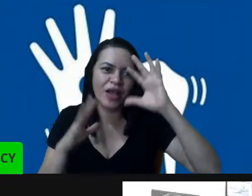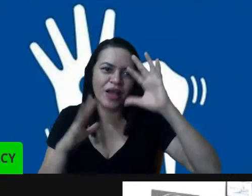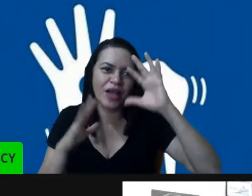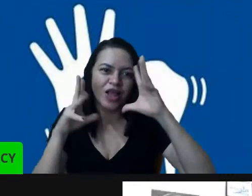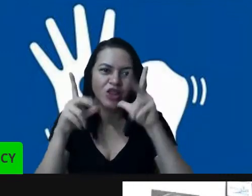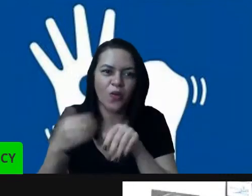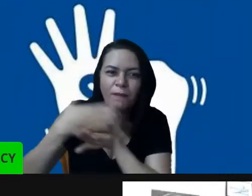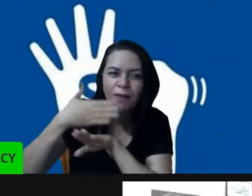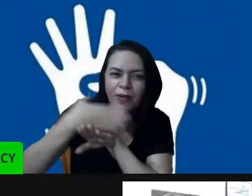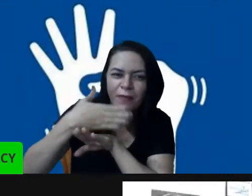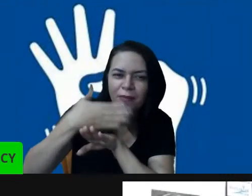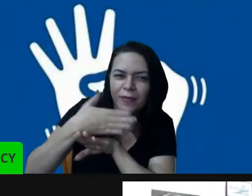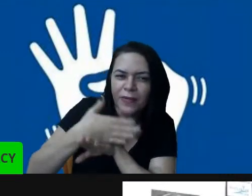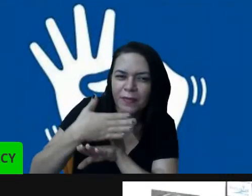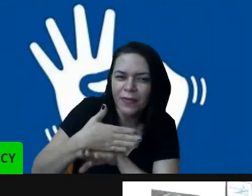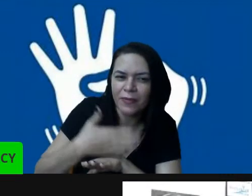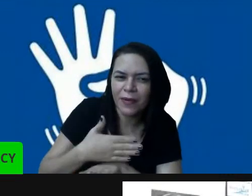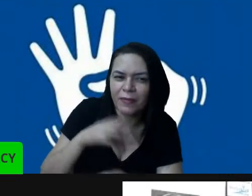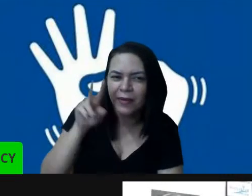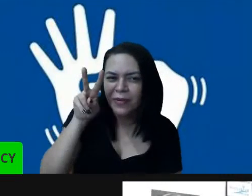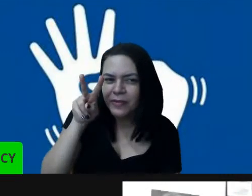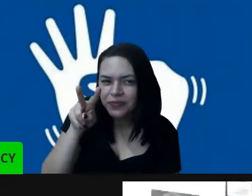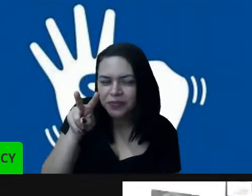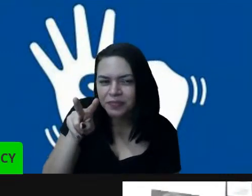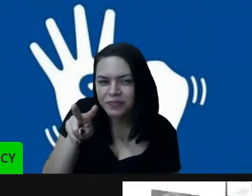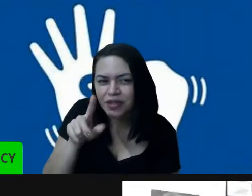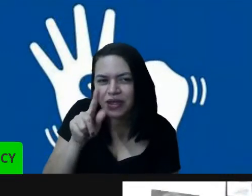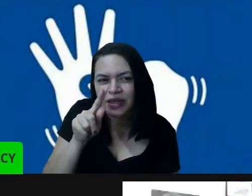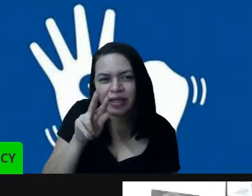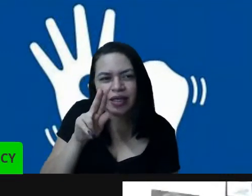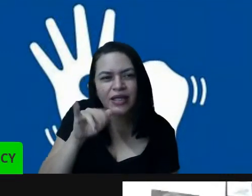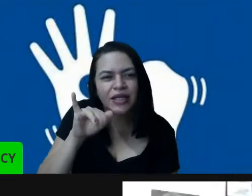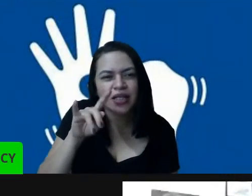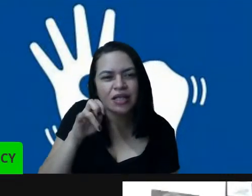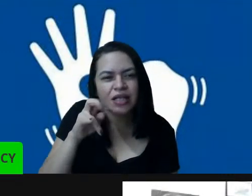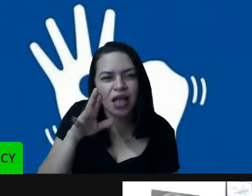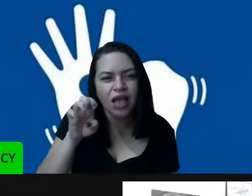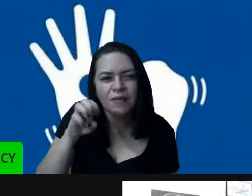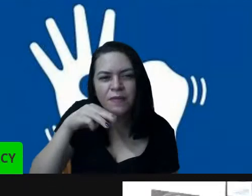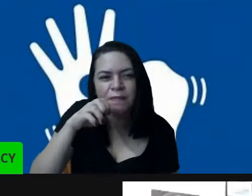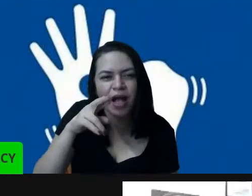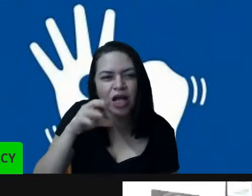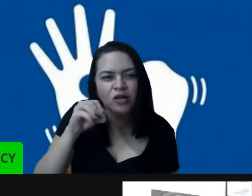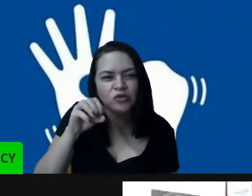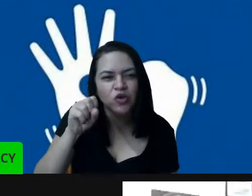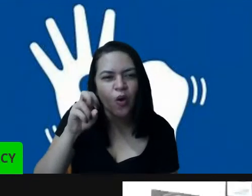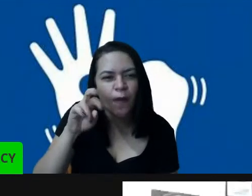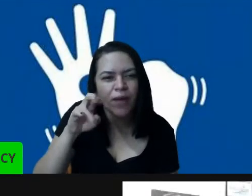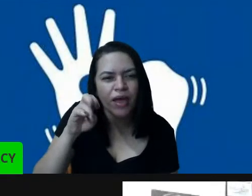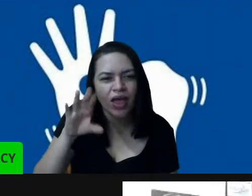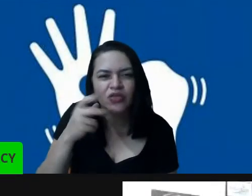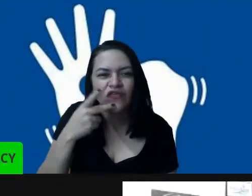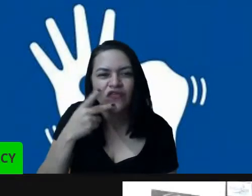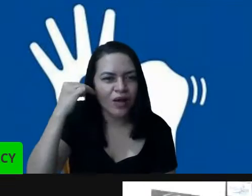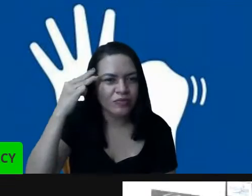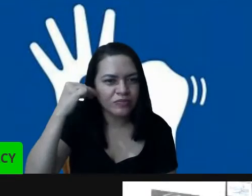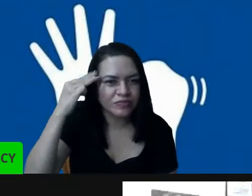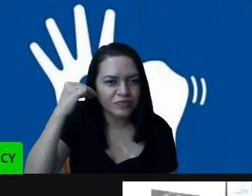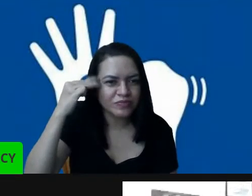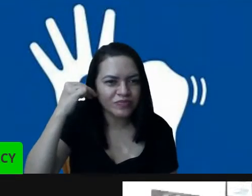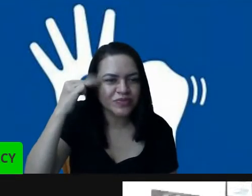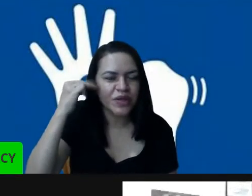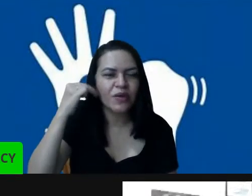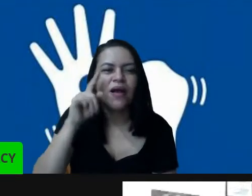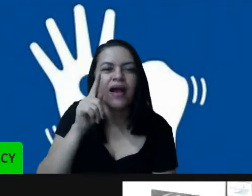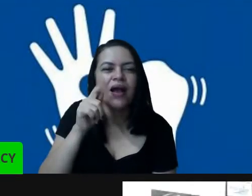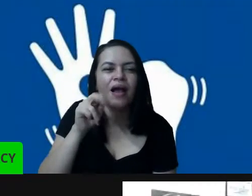participaram aqui, ao Guilherme Meirelles, Márcio Roberto, falamos muito dele, a Grace